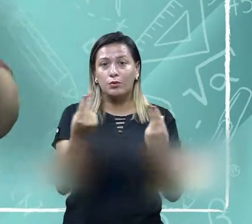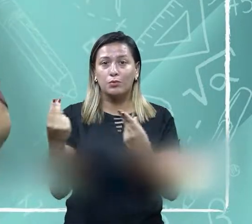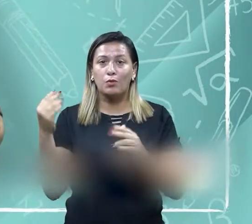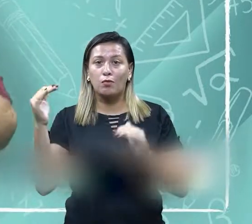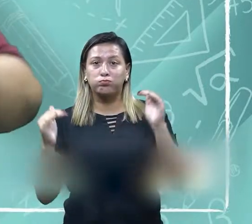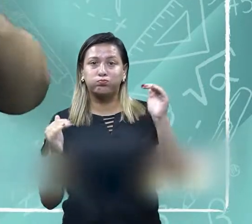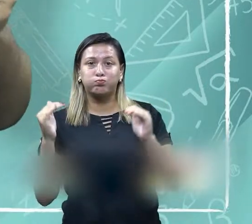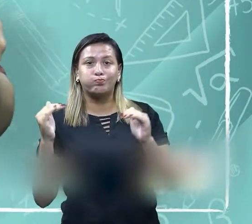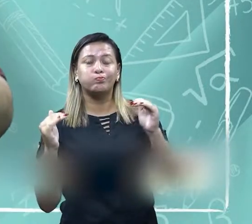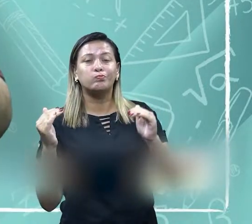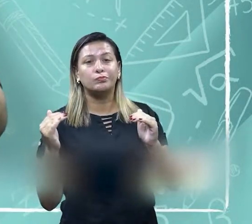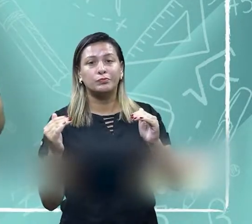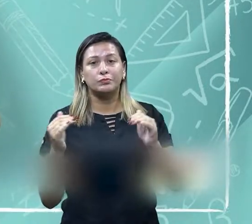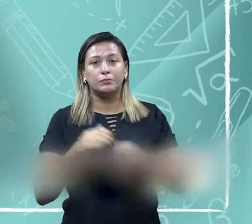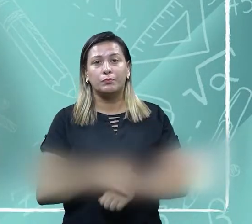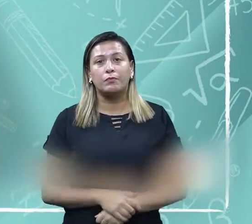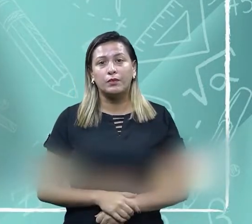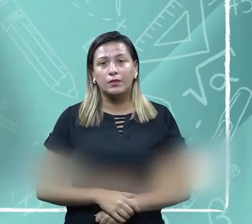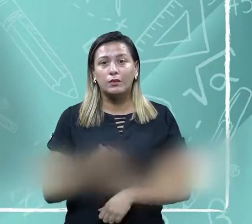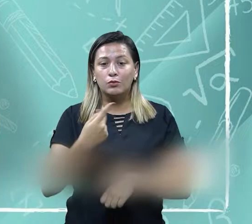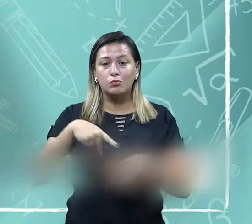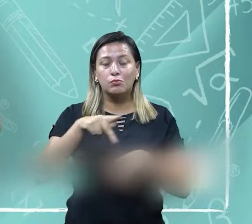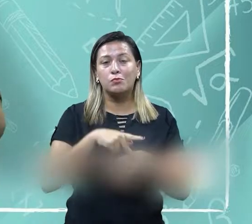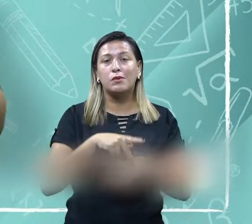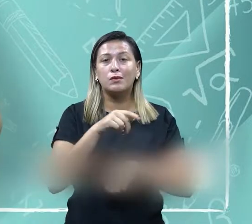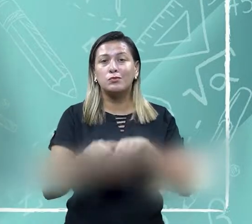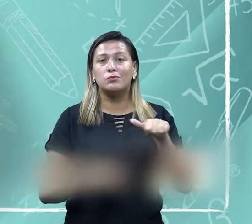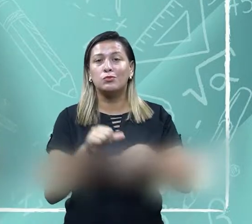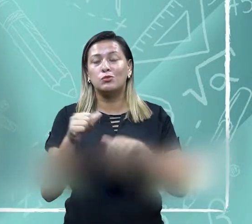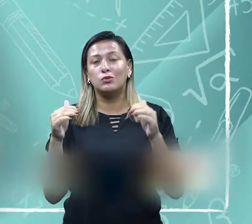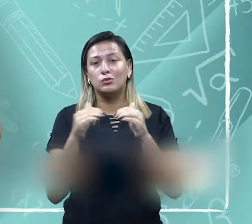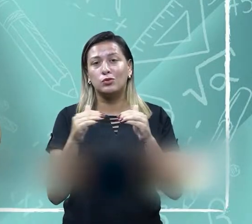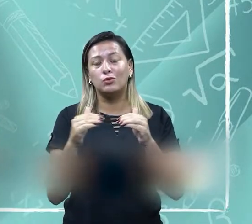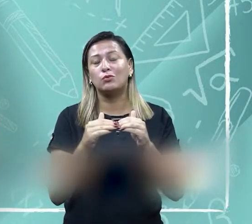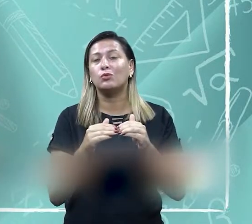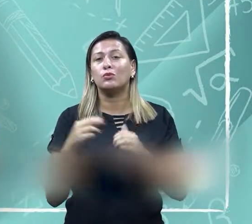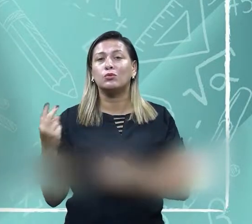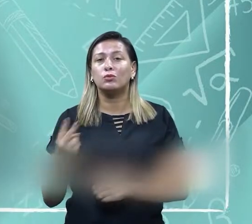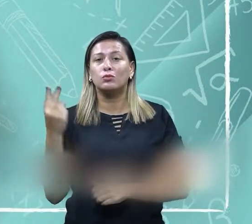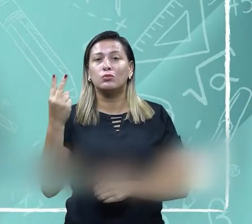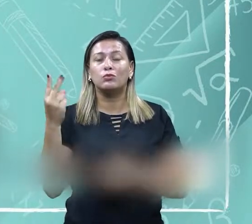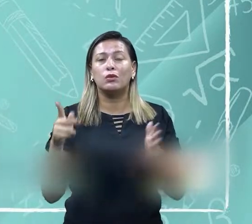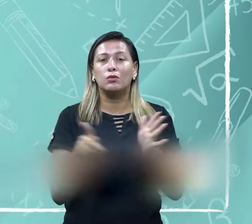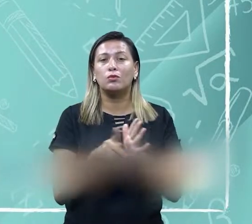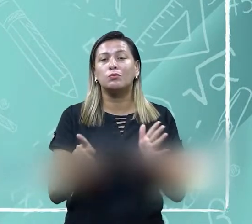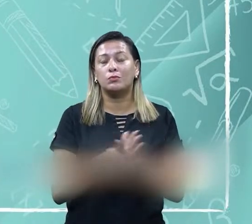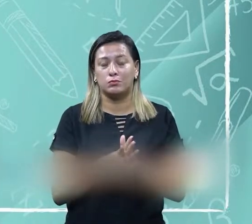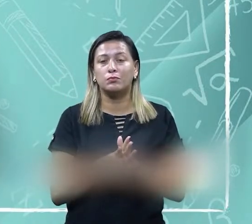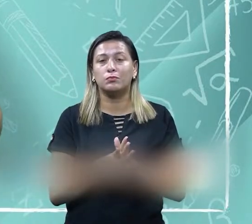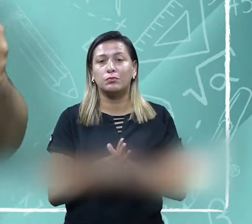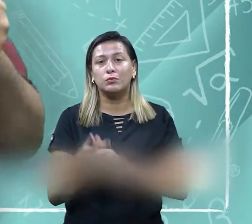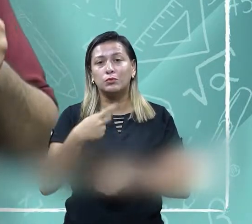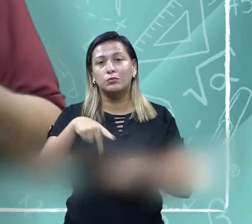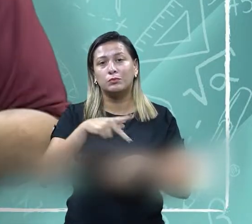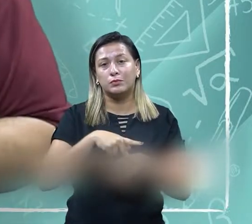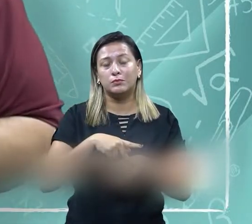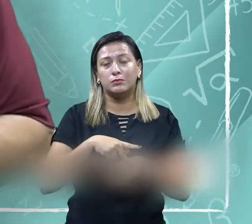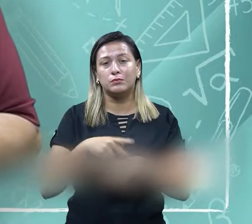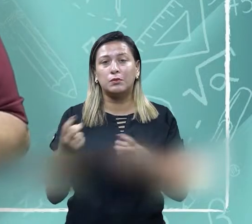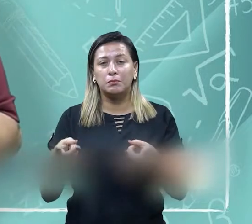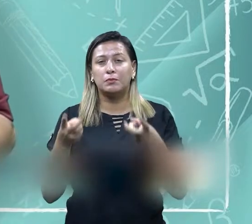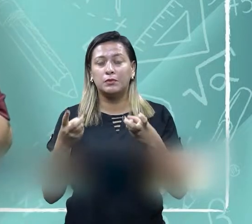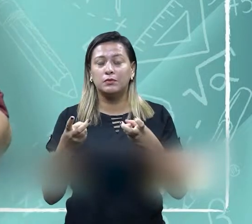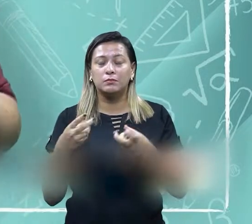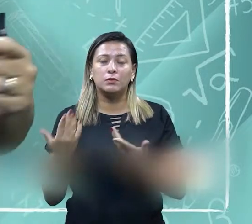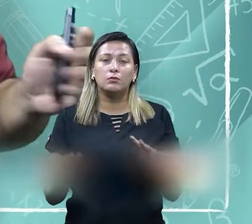e cada um tenta convergir com relação à sua própria moeda para saber qual é o preço de negociação. Então, quando se fala de negociação, olha, vão se